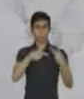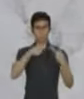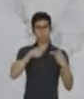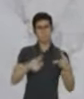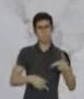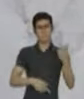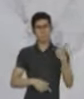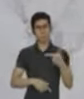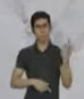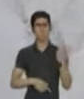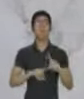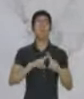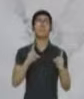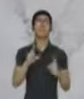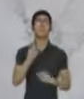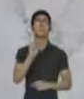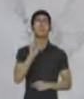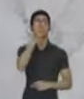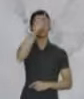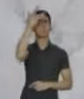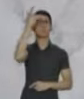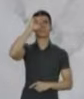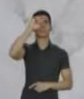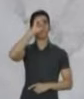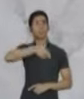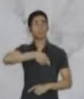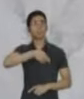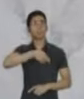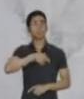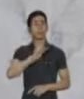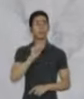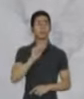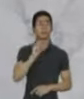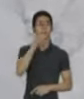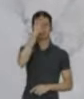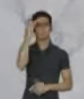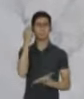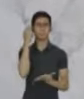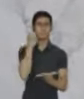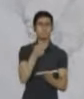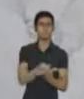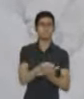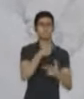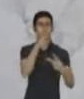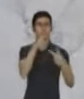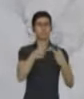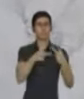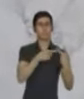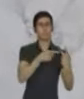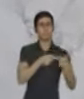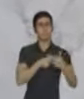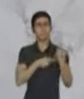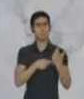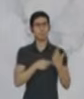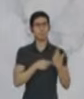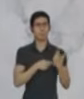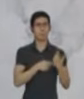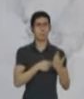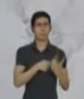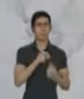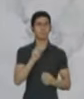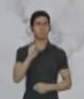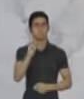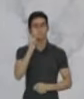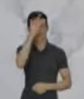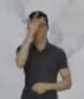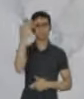pra aqueles executassem marielly franco anos quem são os autores do crime e é